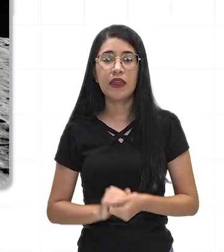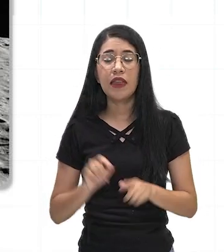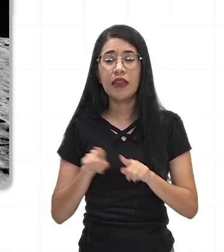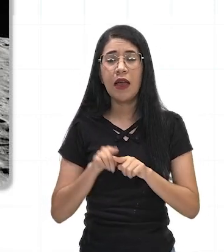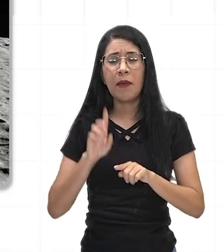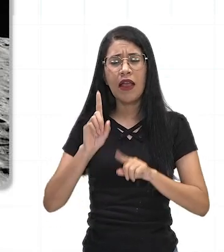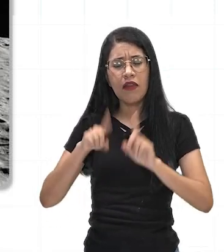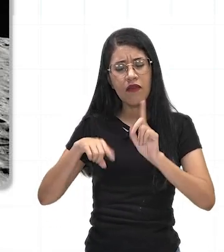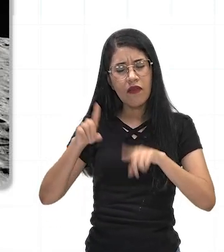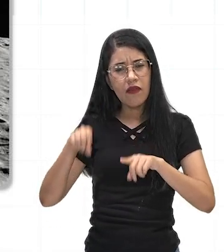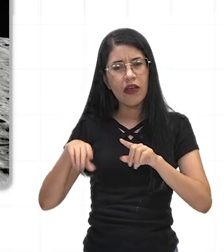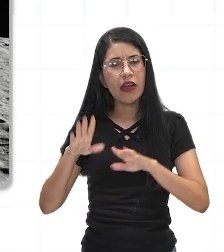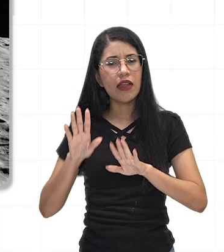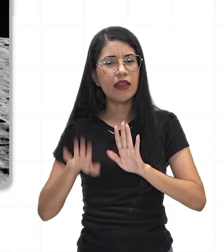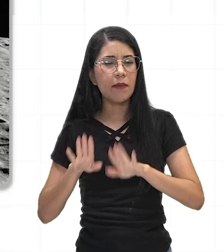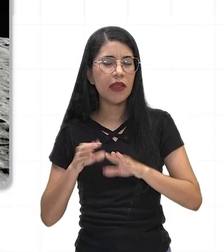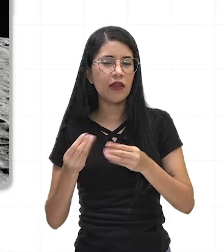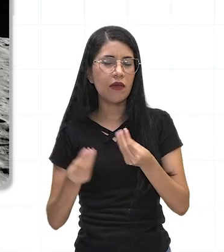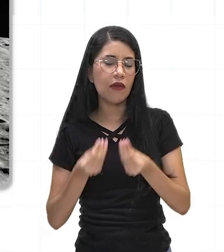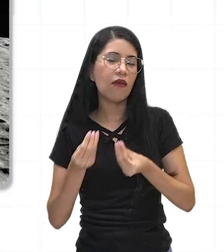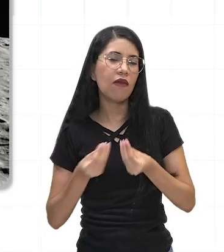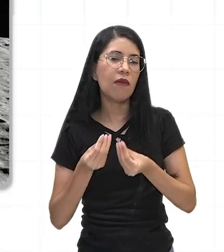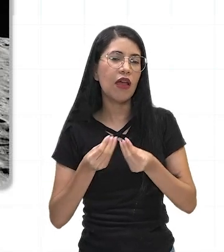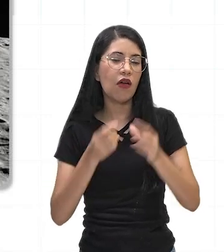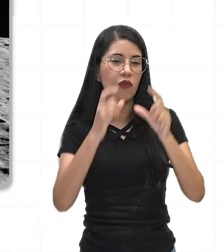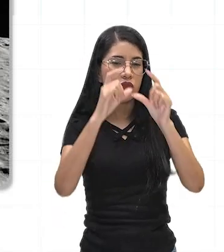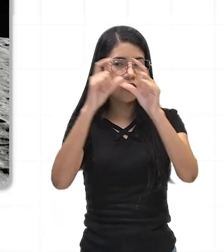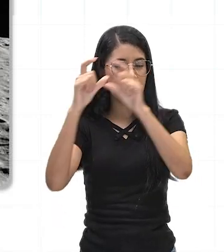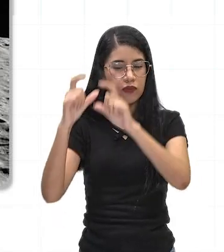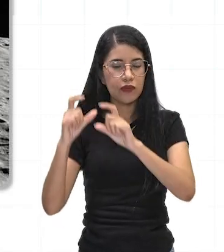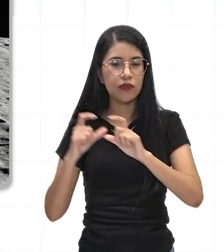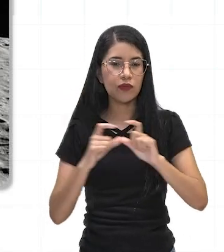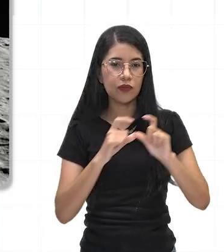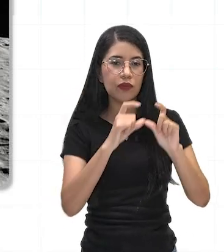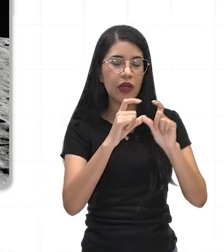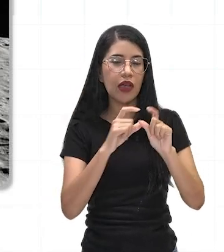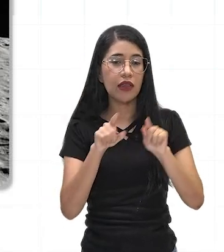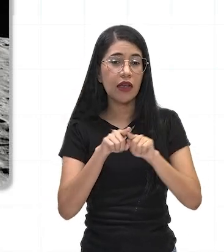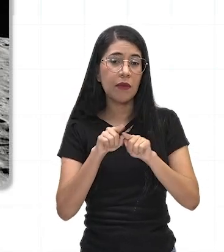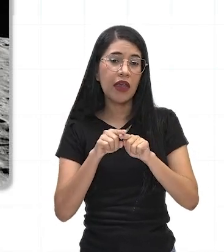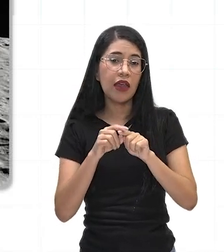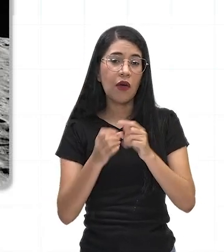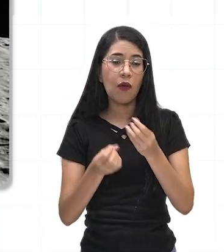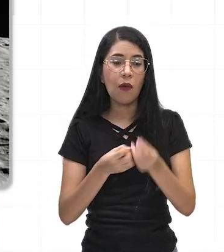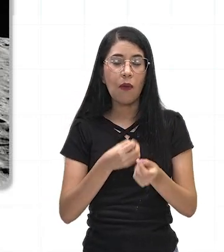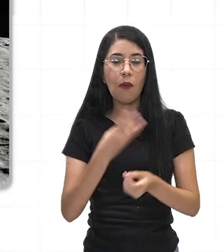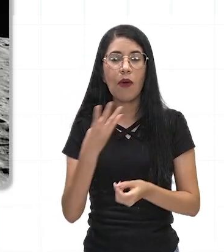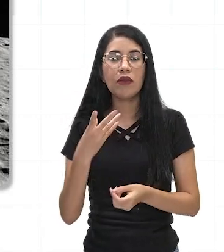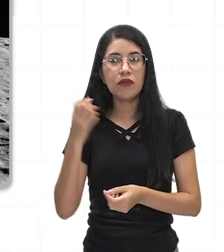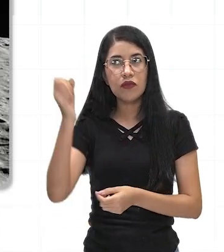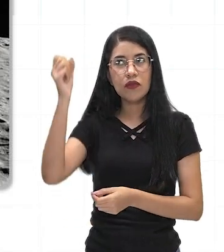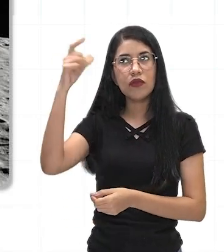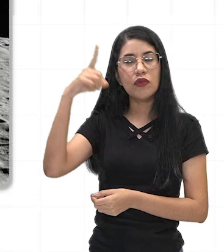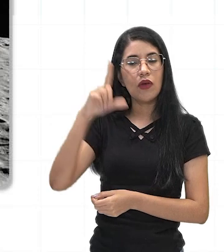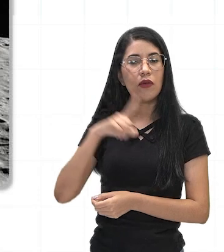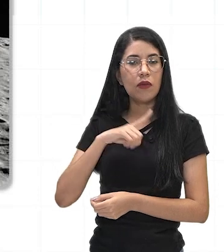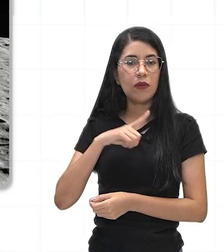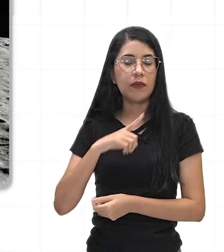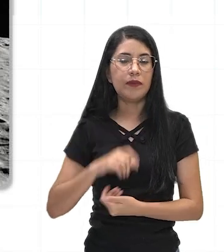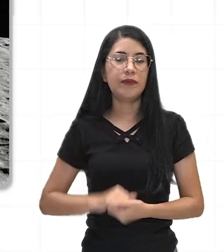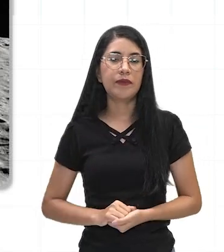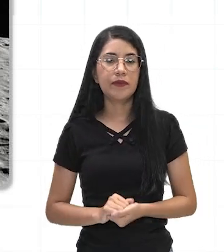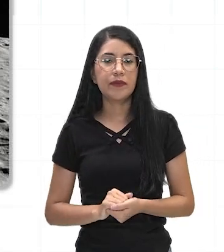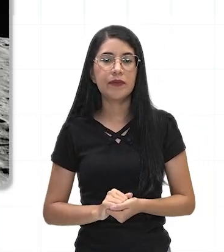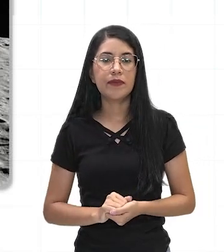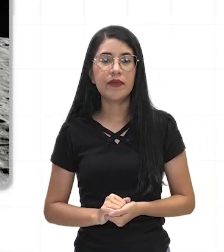variar de acordo com a sua posição e também a quantidade de raios solares que ela vai estar refletindo. Nessa